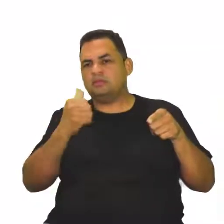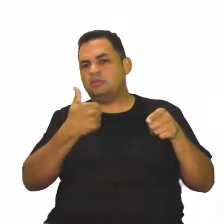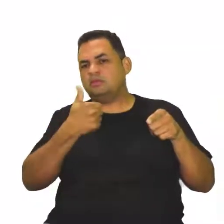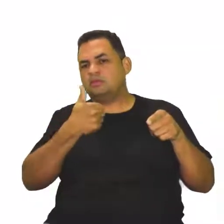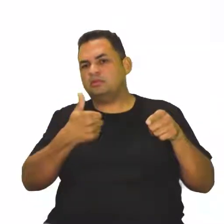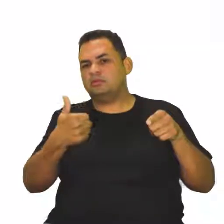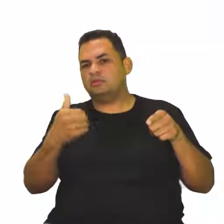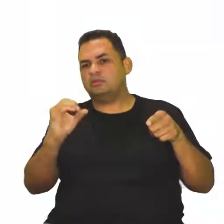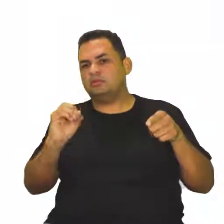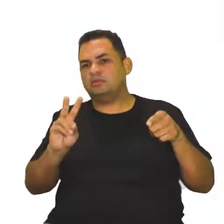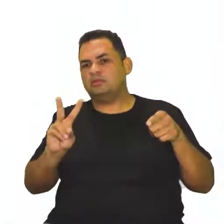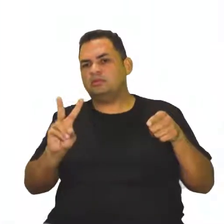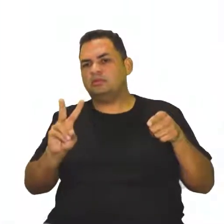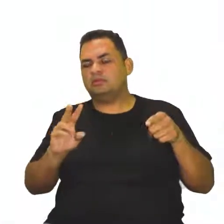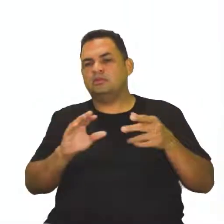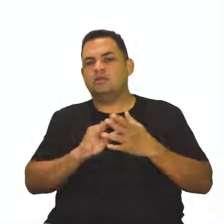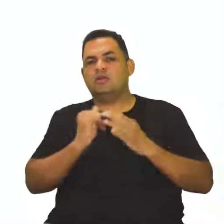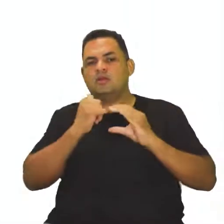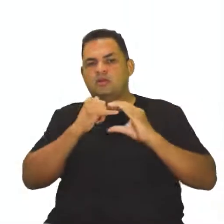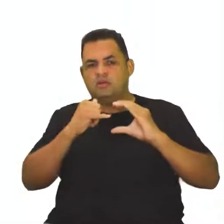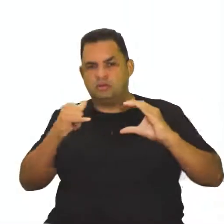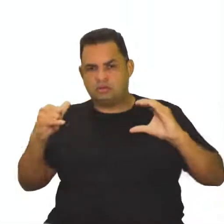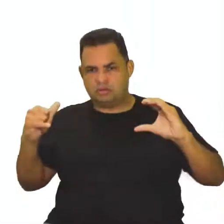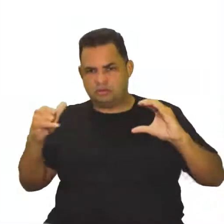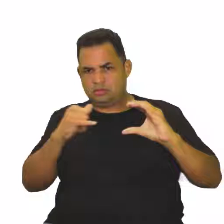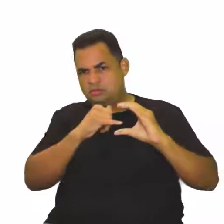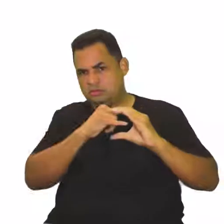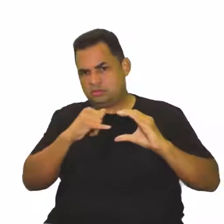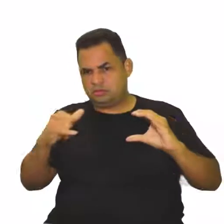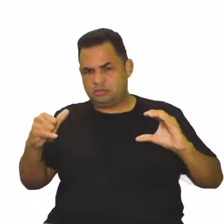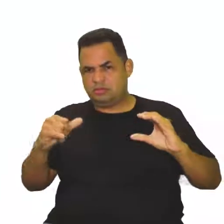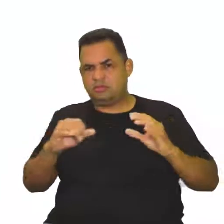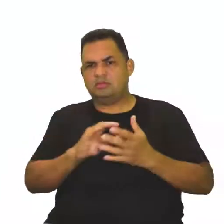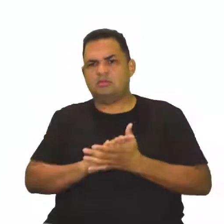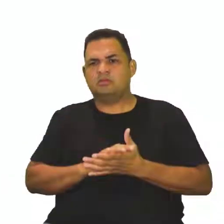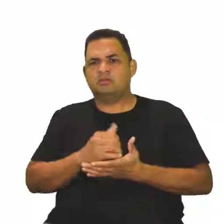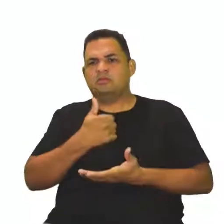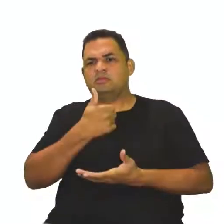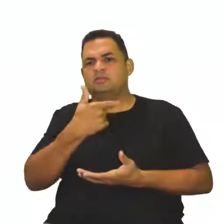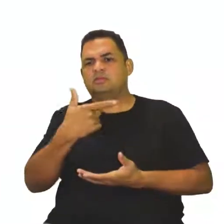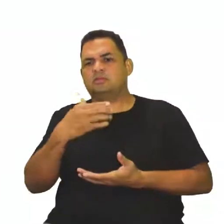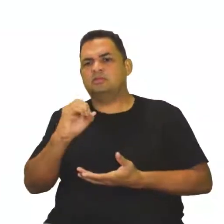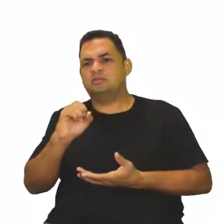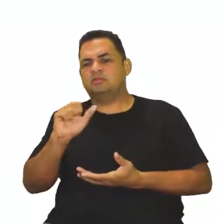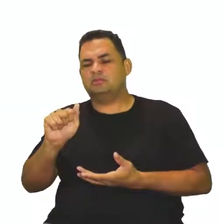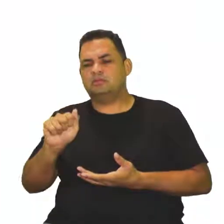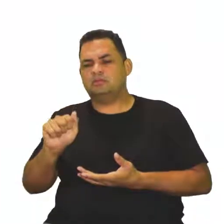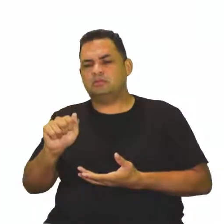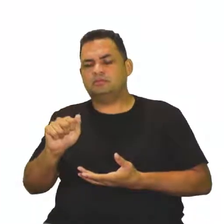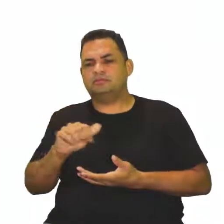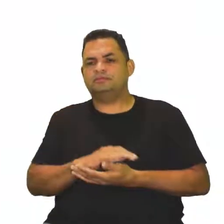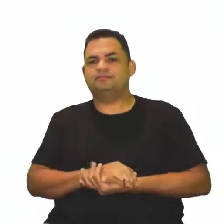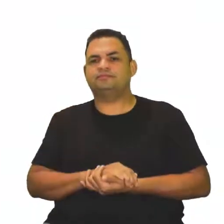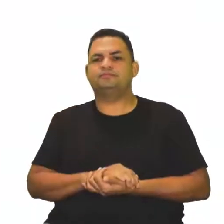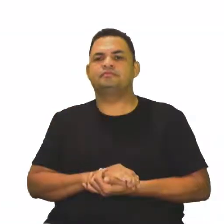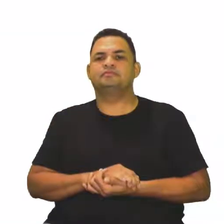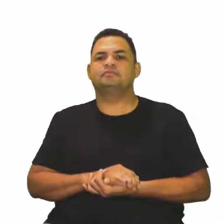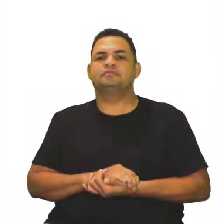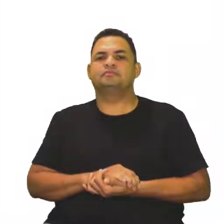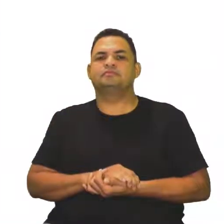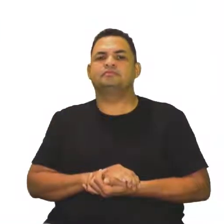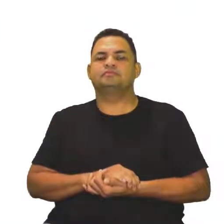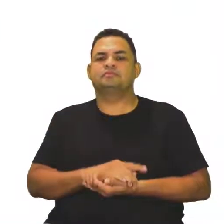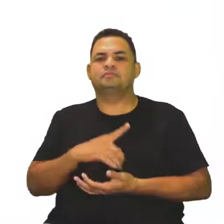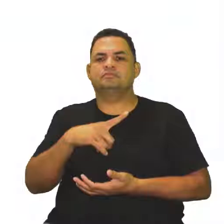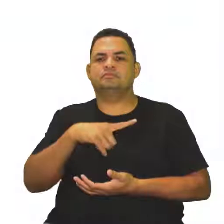110 volts e a corrente que atravessa tem intensidade de 20 amperes. Então aqui, ó,